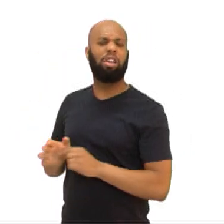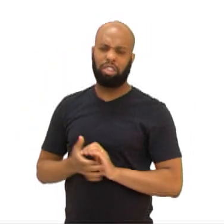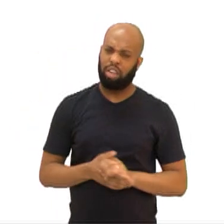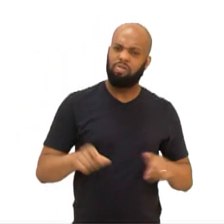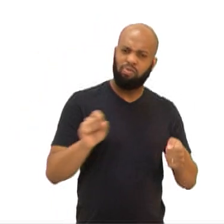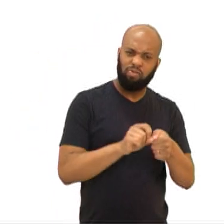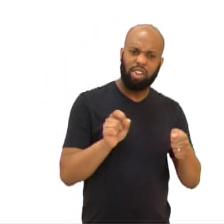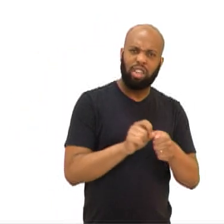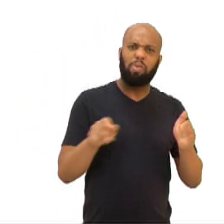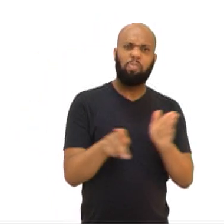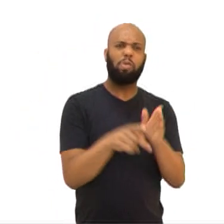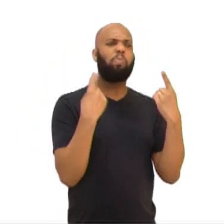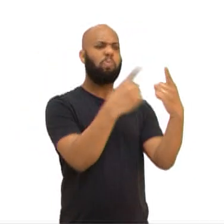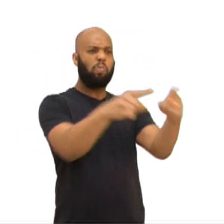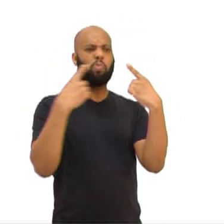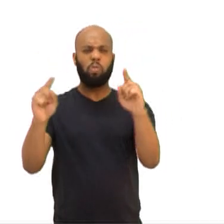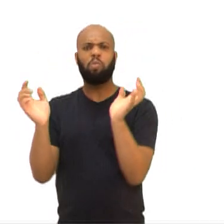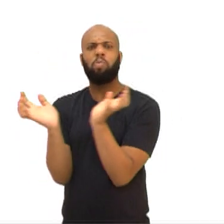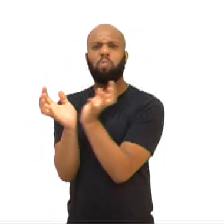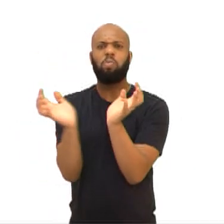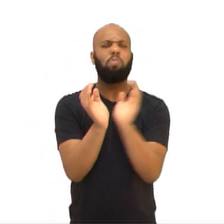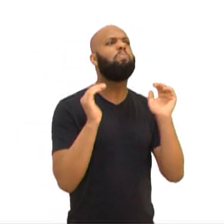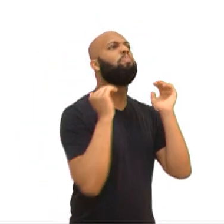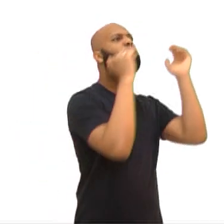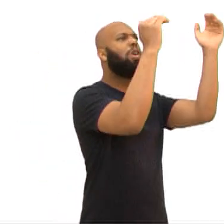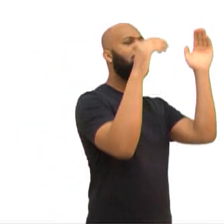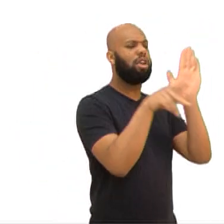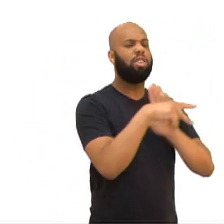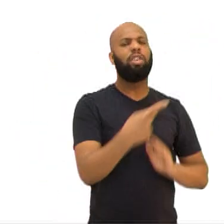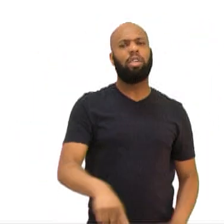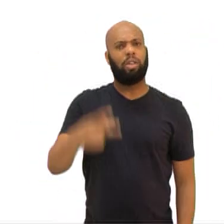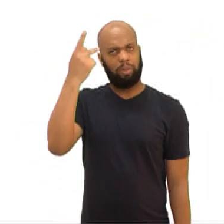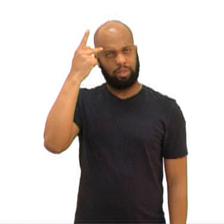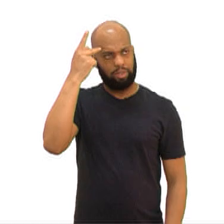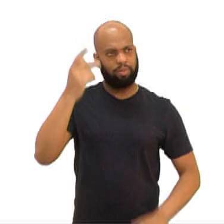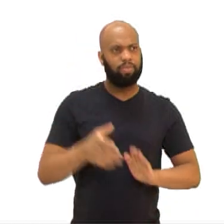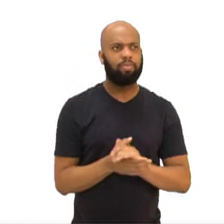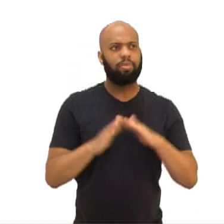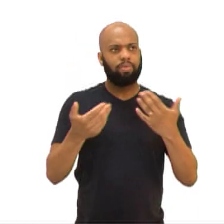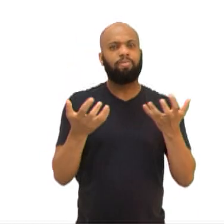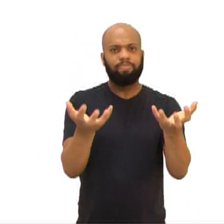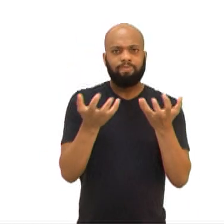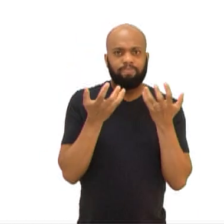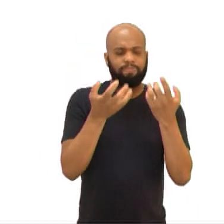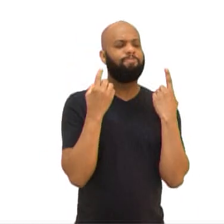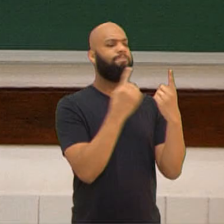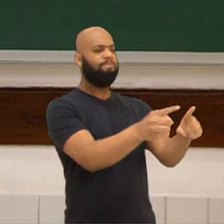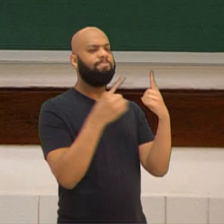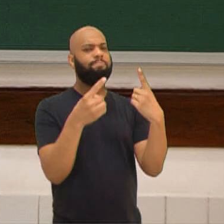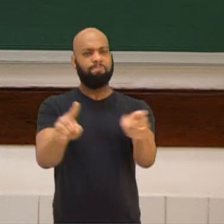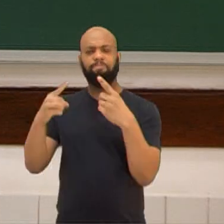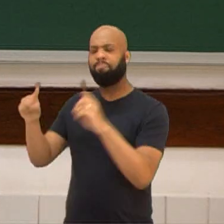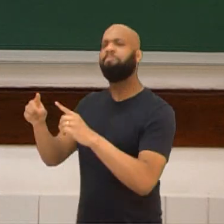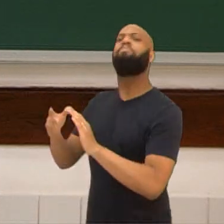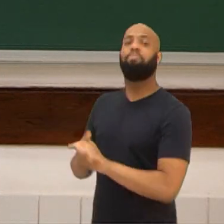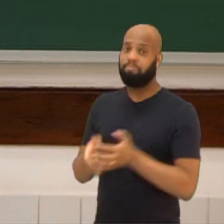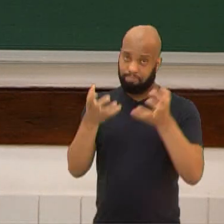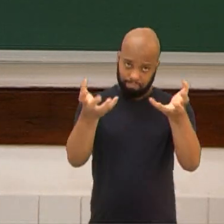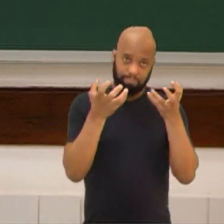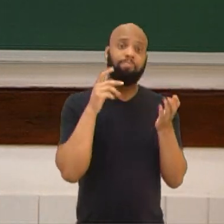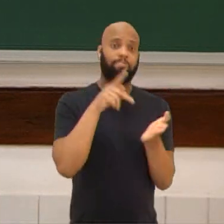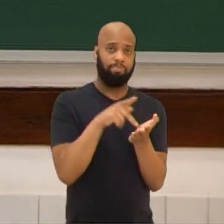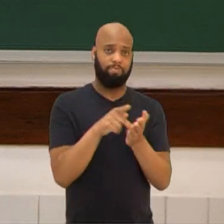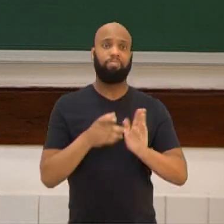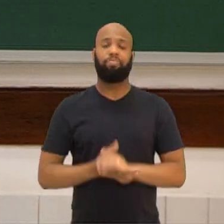estribos na barriga da burguesiazinha paulista. Então, eles queriam mesmo causar esse choque todo. Era a intenção